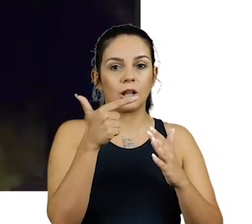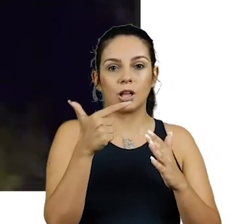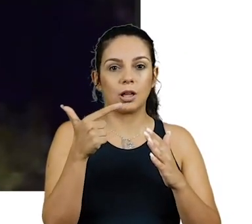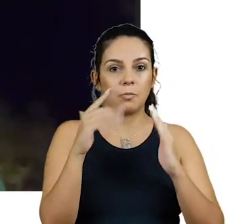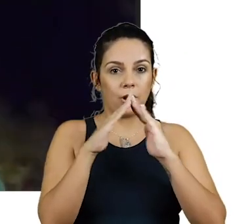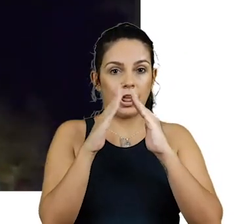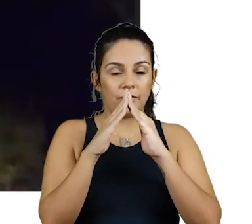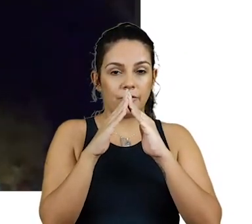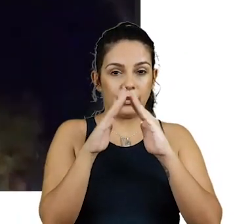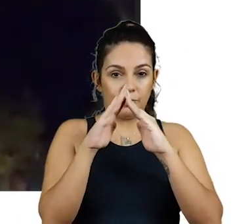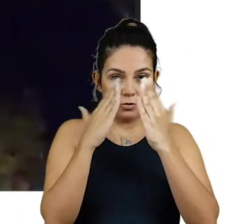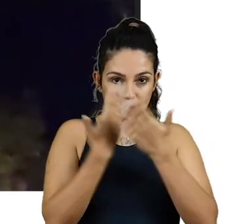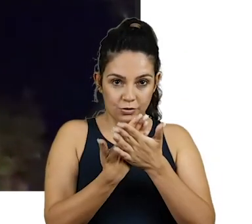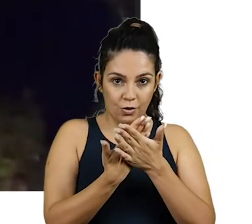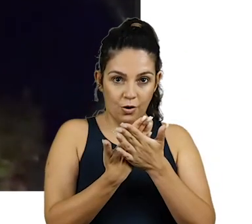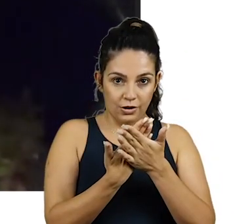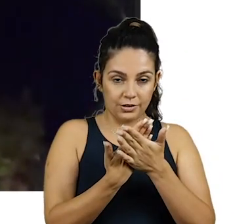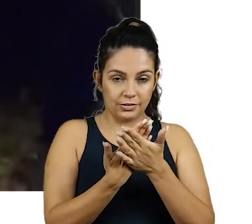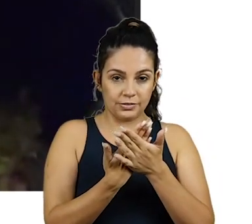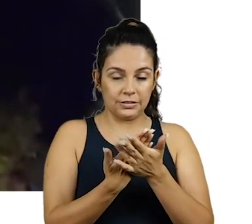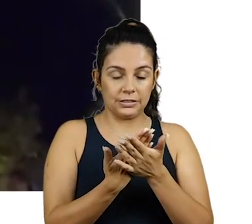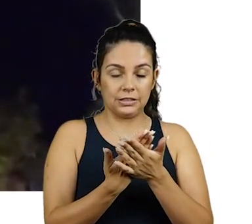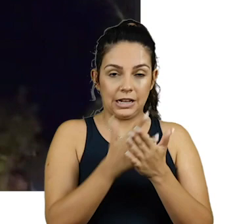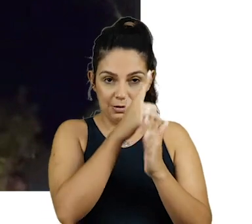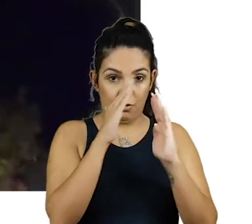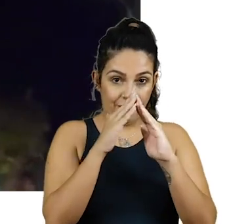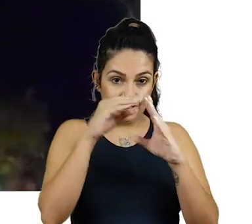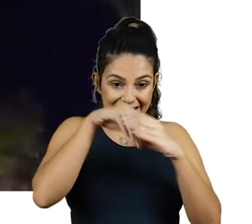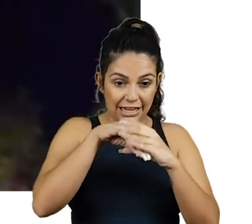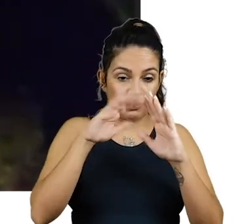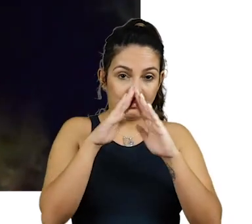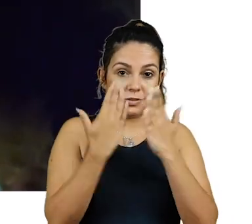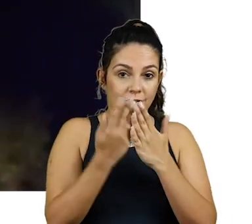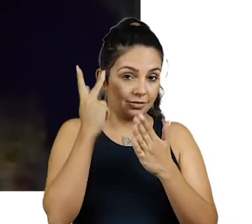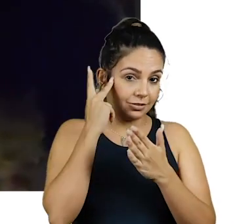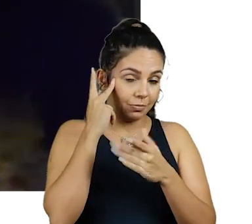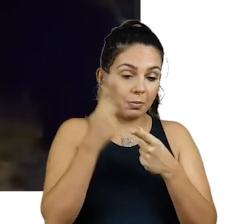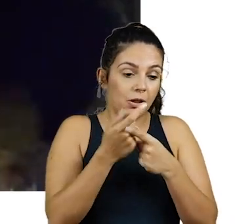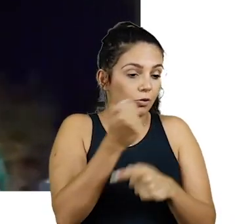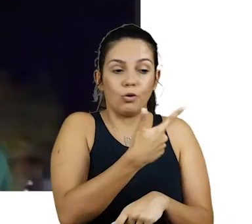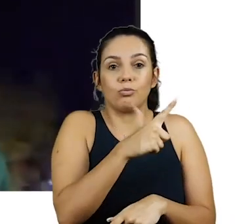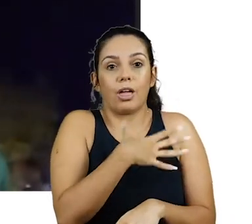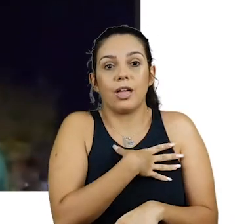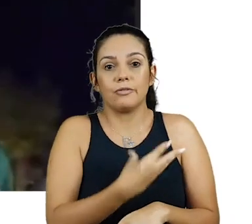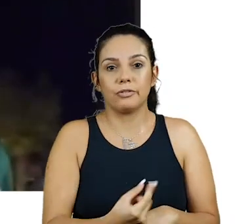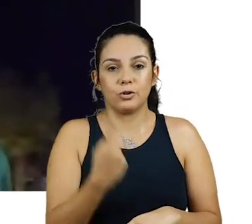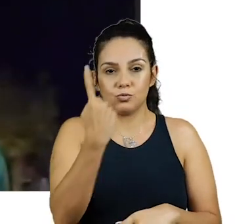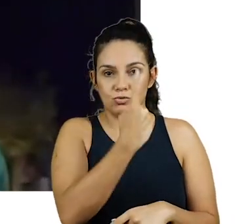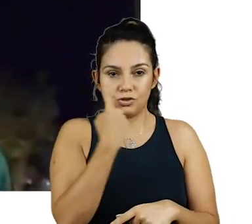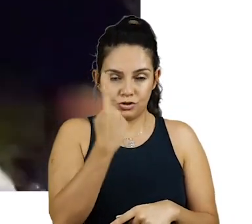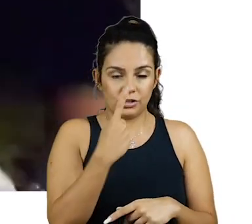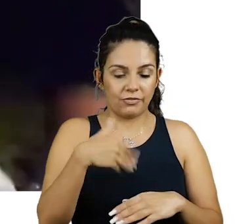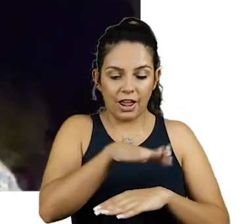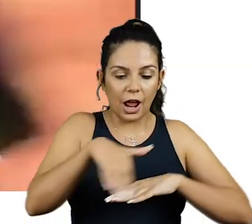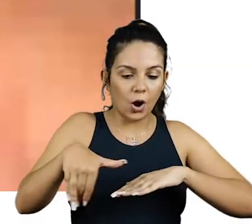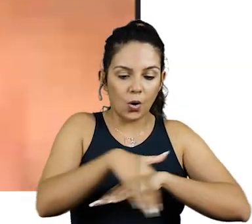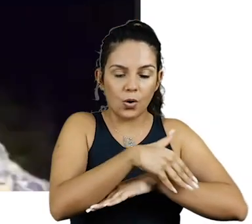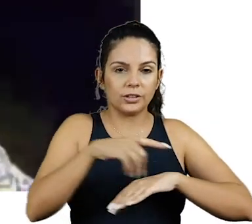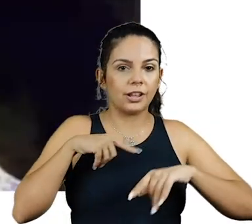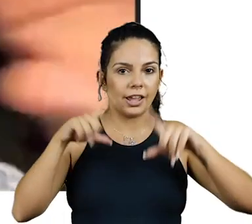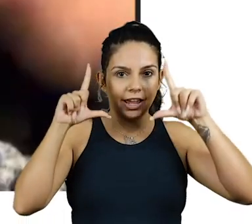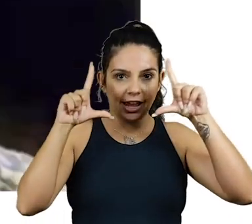numa creche para sustentar o filho dela, em São Paulo, sozinha, e um dia ela passa na rua, tem um